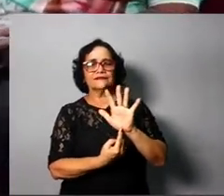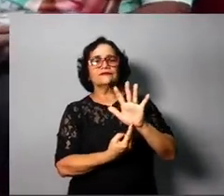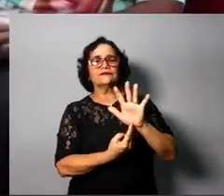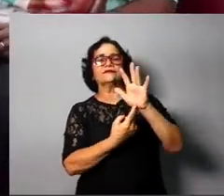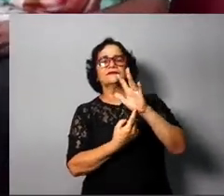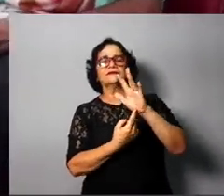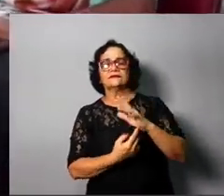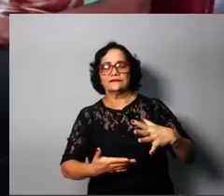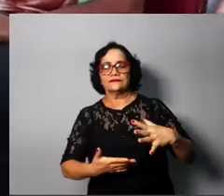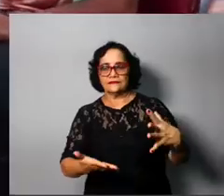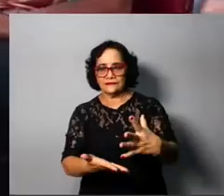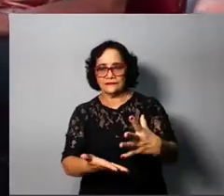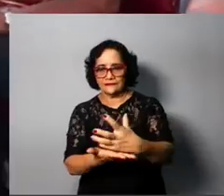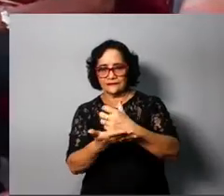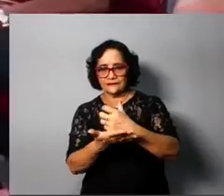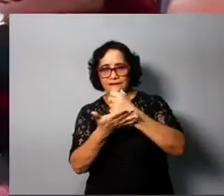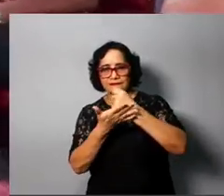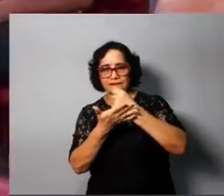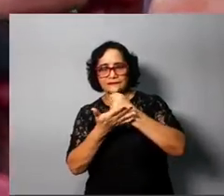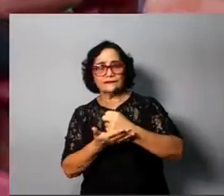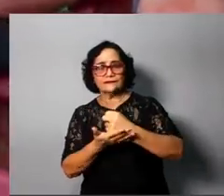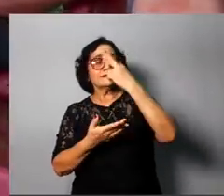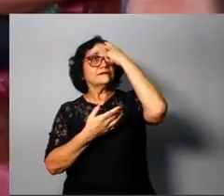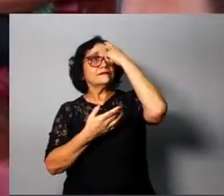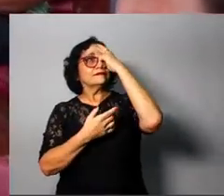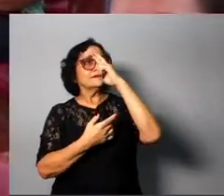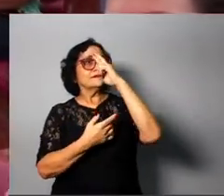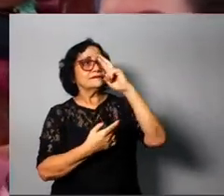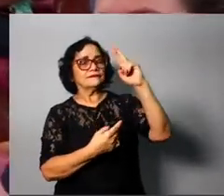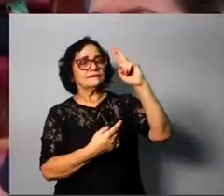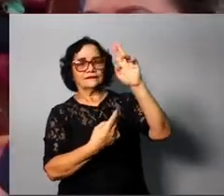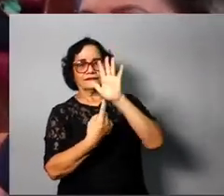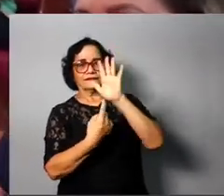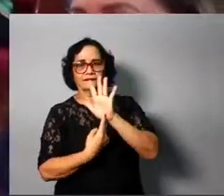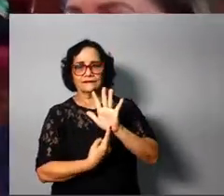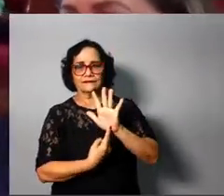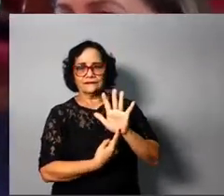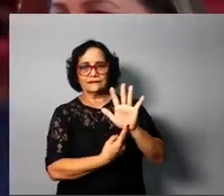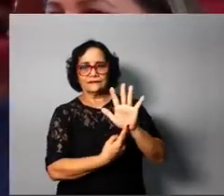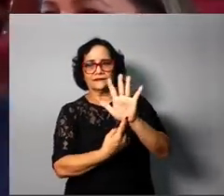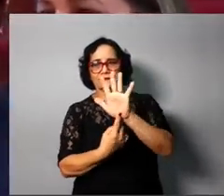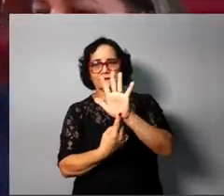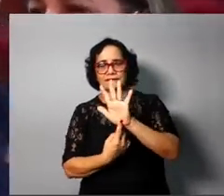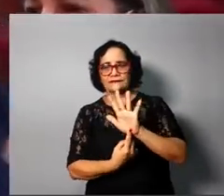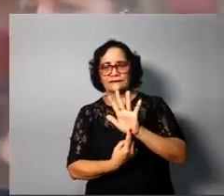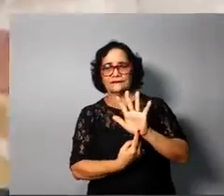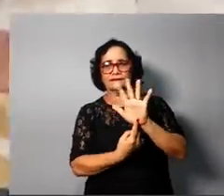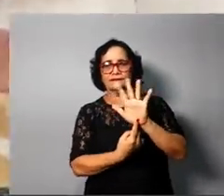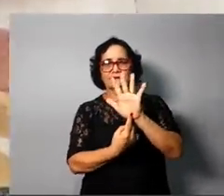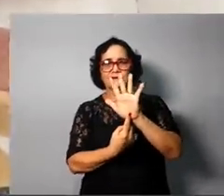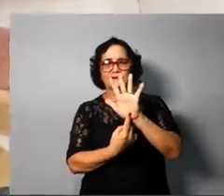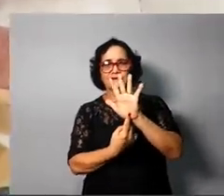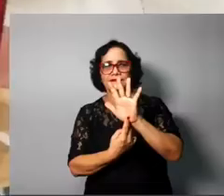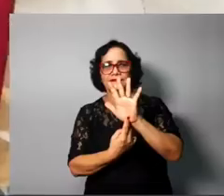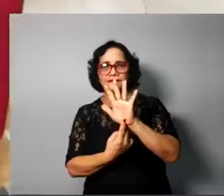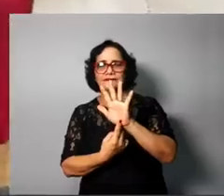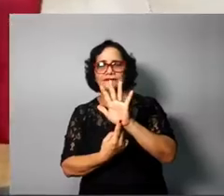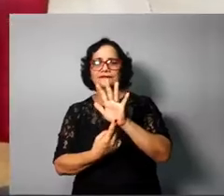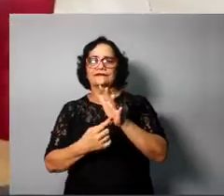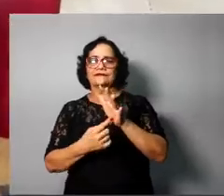salvação. O Senhor fez conhecer a